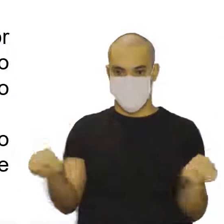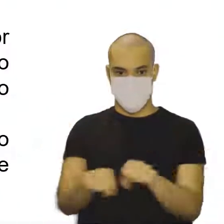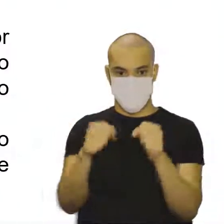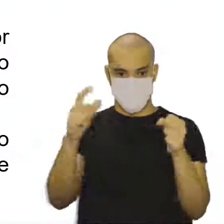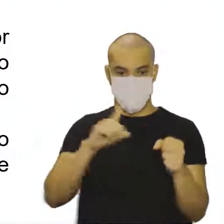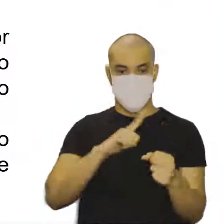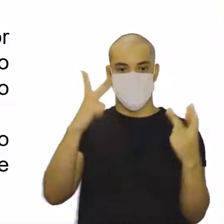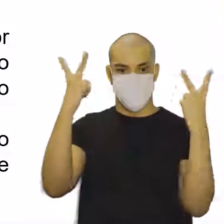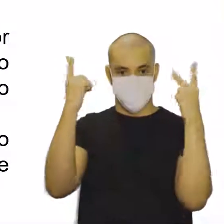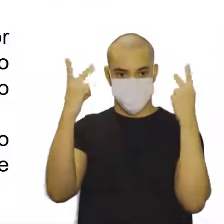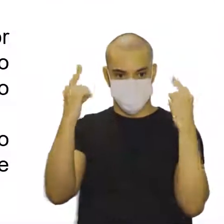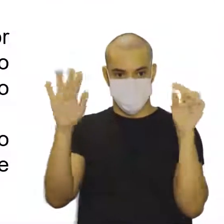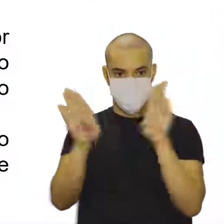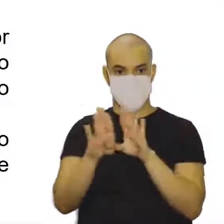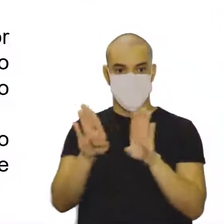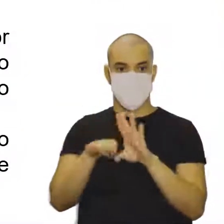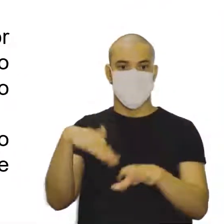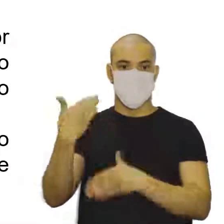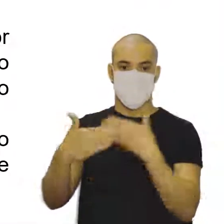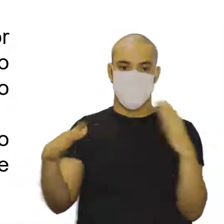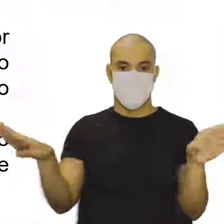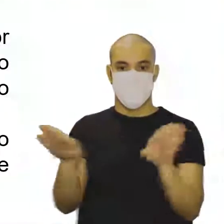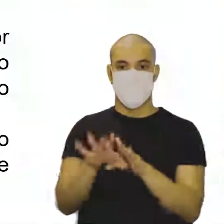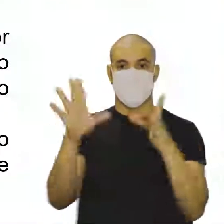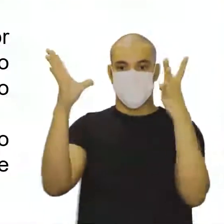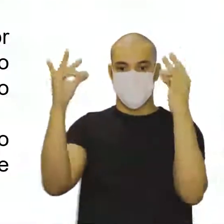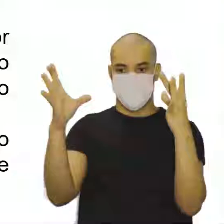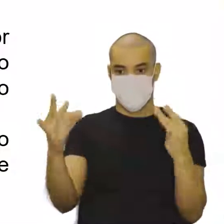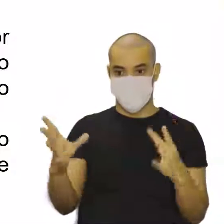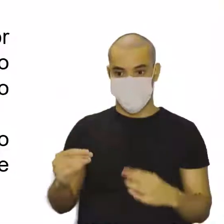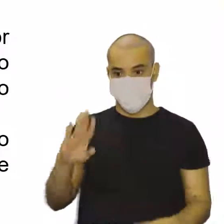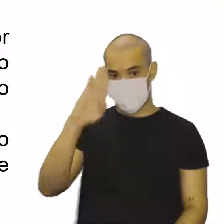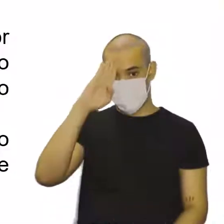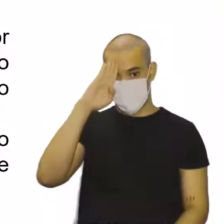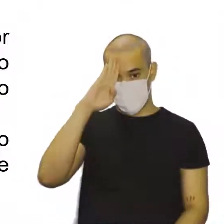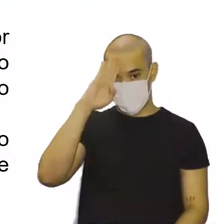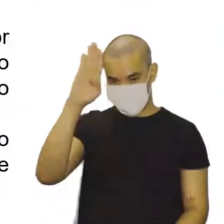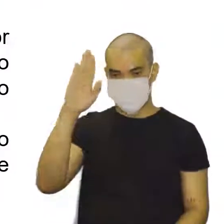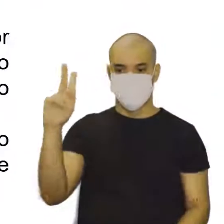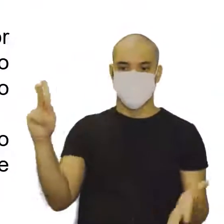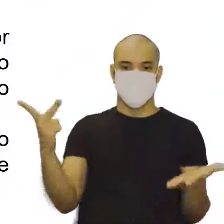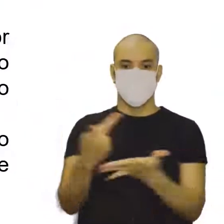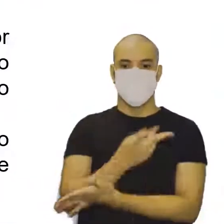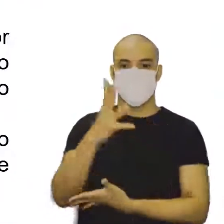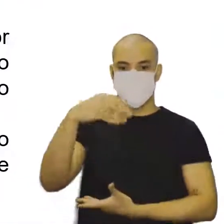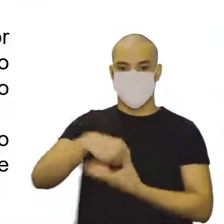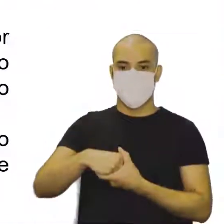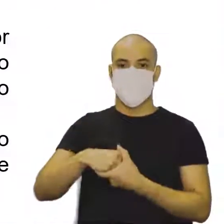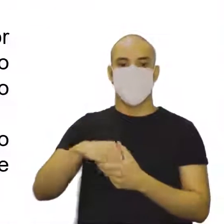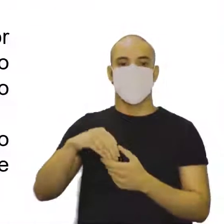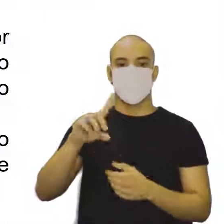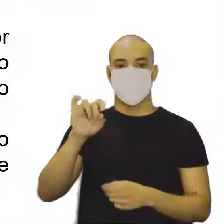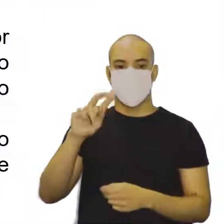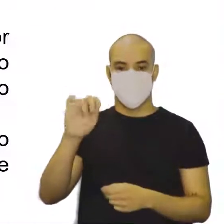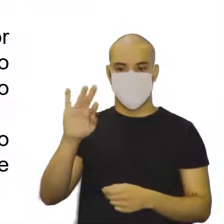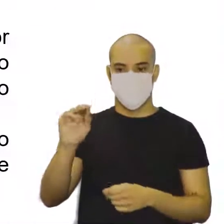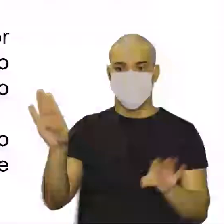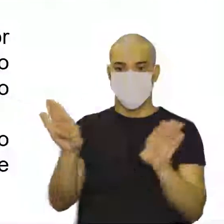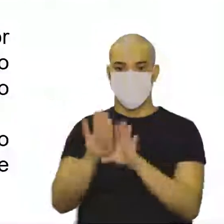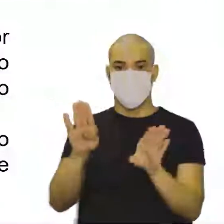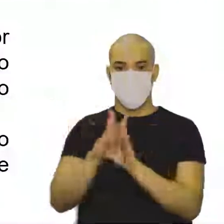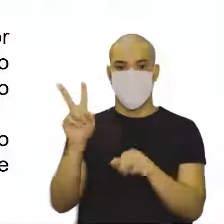corrente convencional de atuação, que é o valor específico de corrente que causa a atuação do dispositivo de